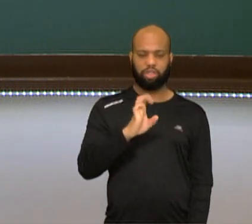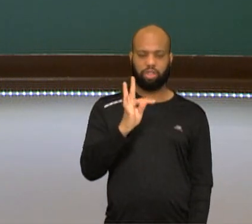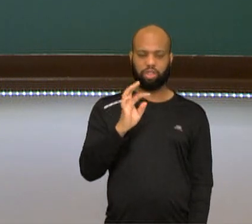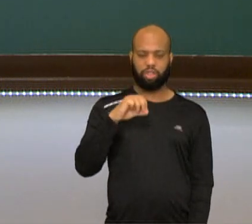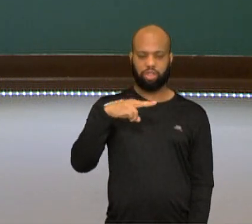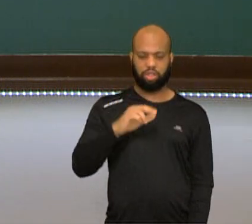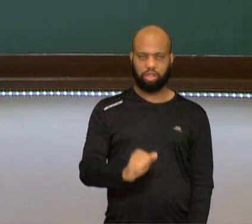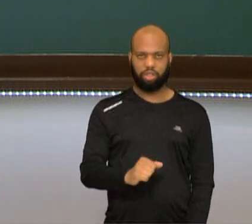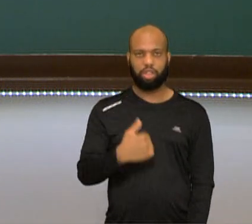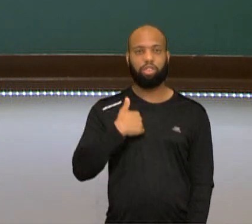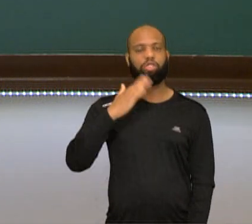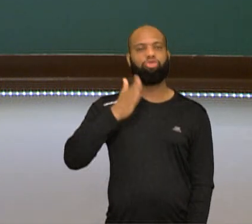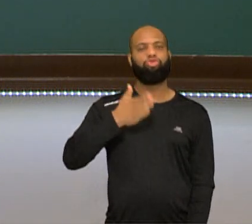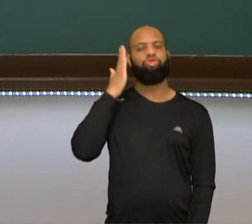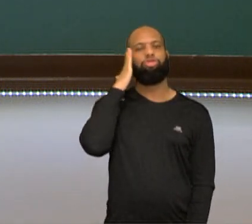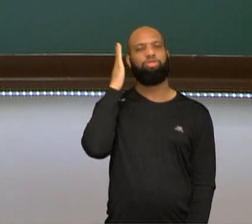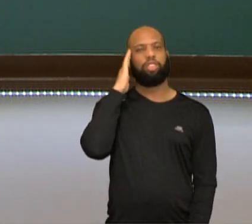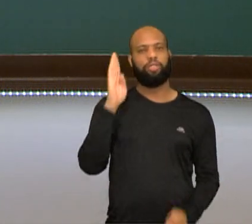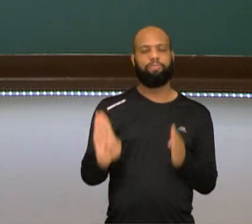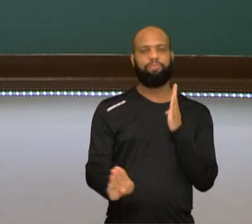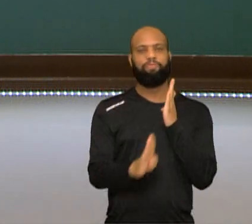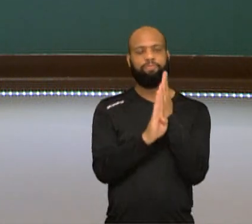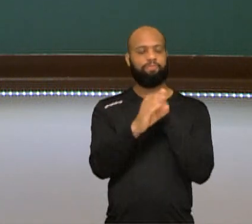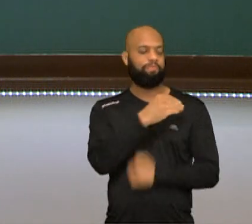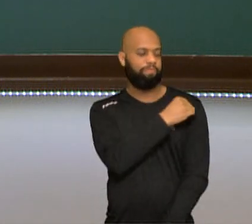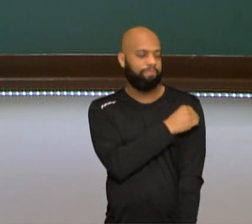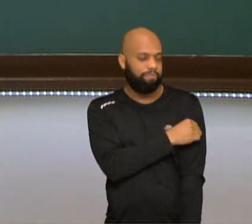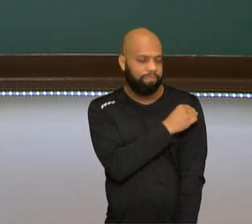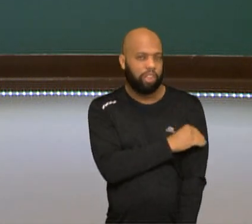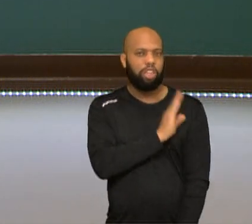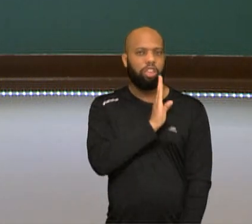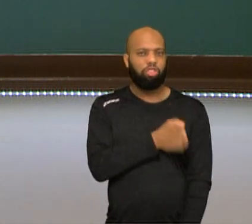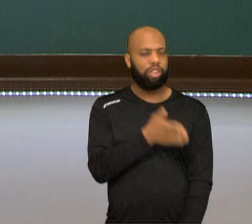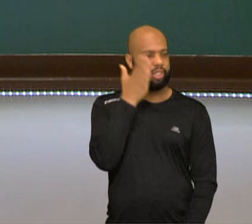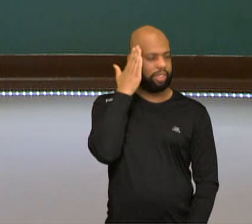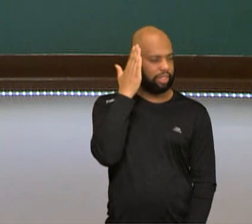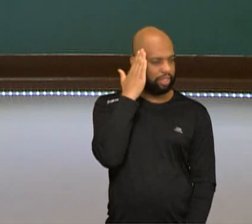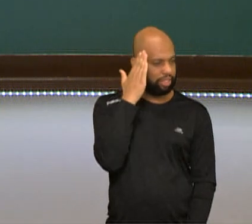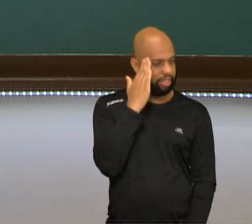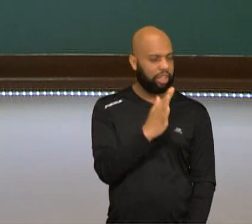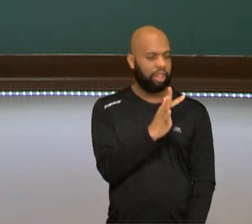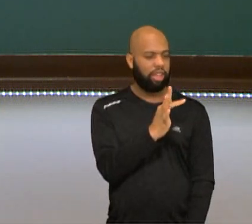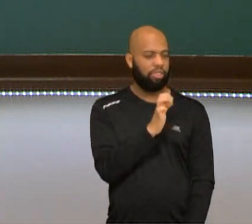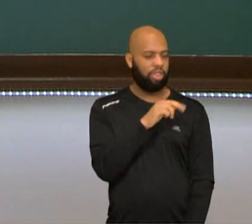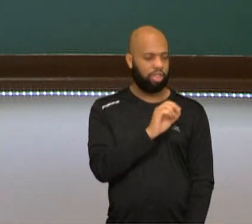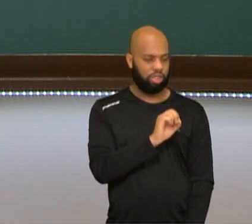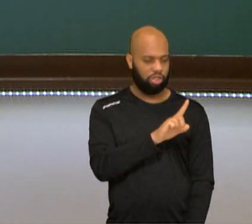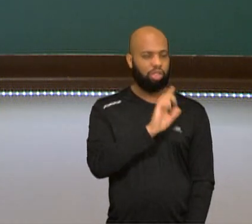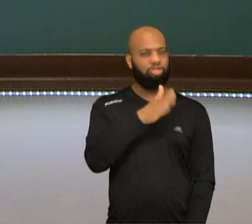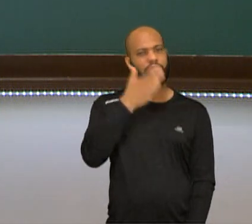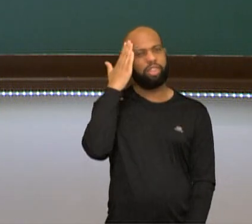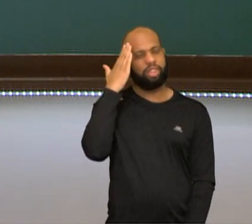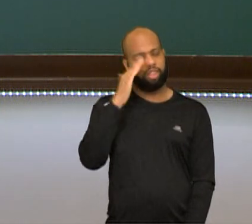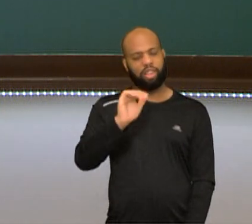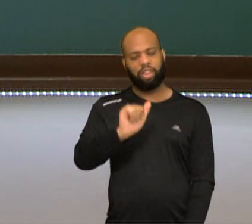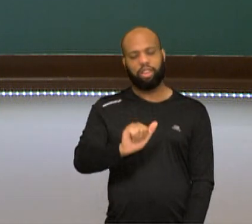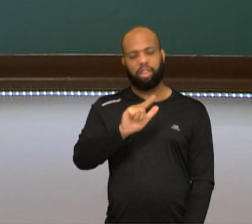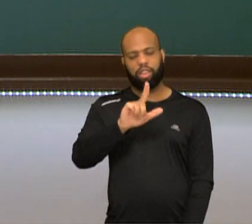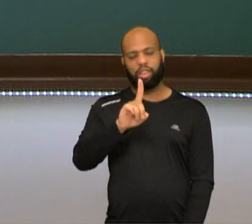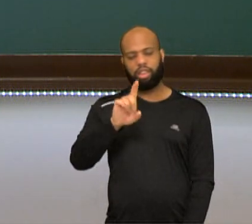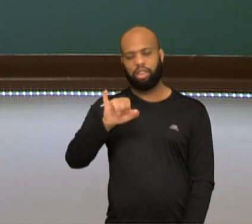já sei identificar um álcool, já sei identificar um fenol, já sei identificar um aldeído, já sei identificar um monte.